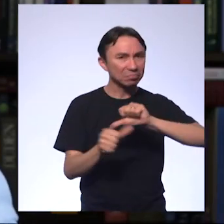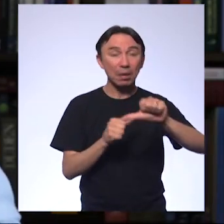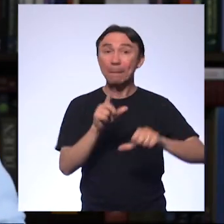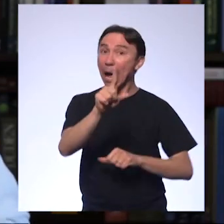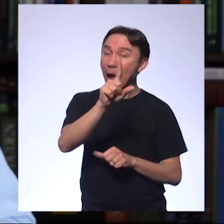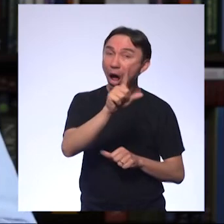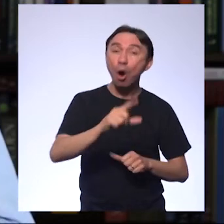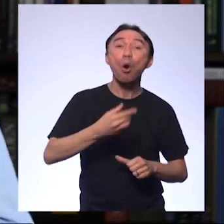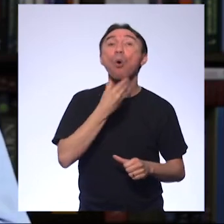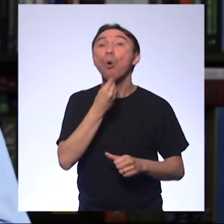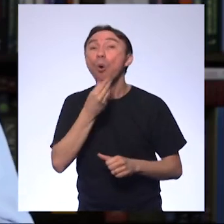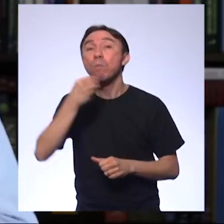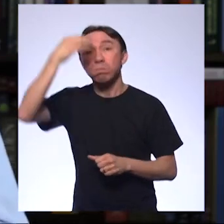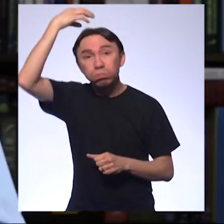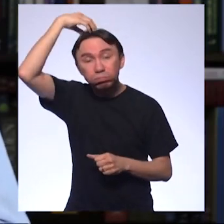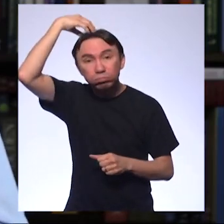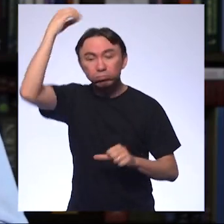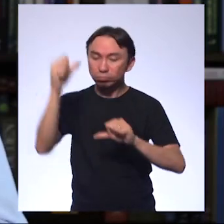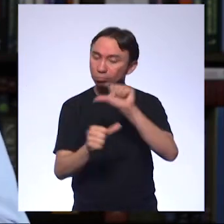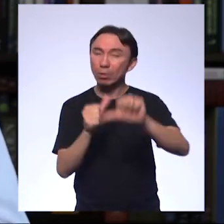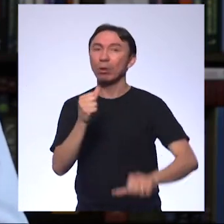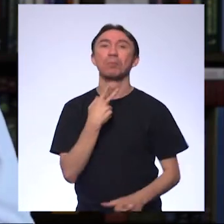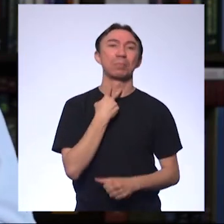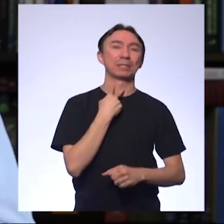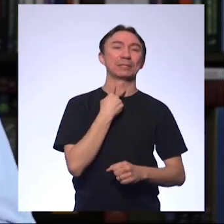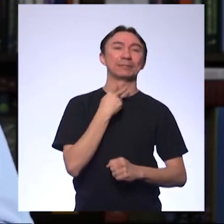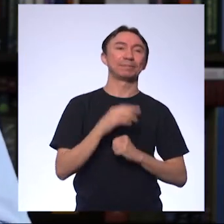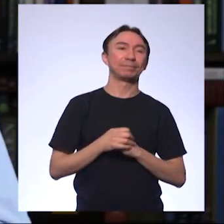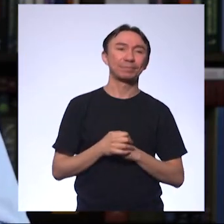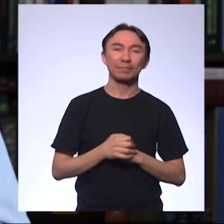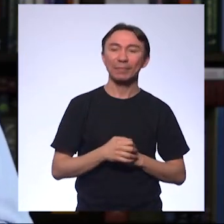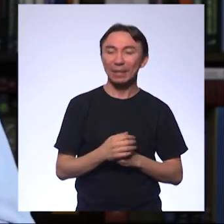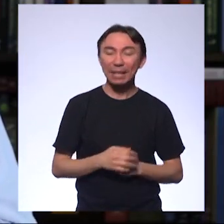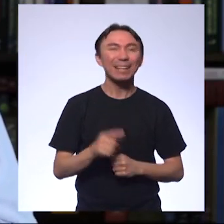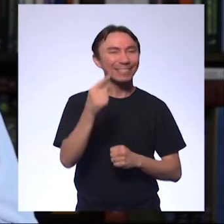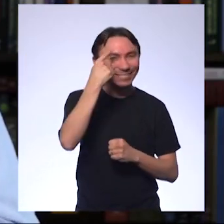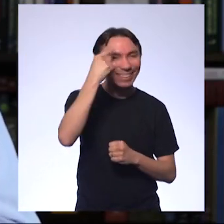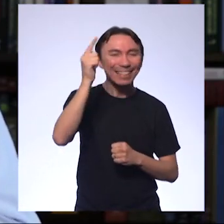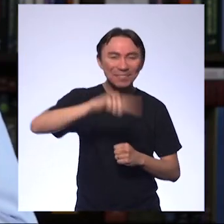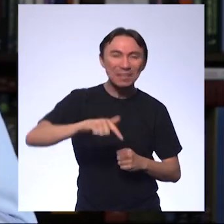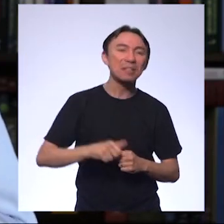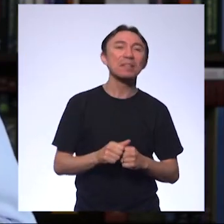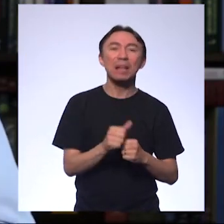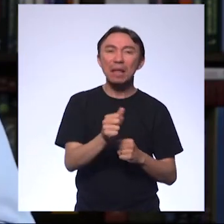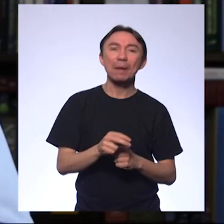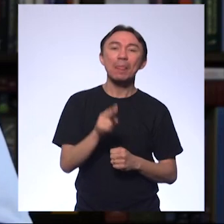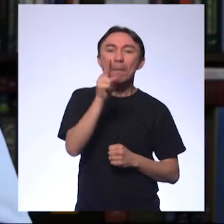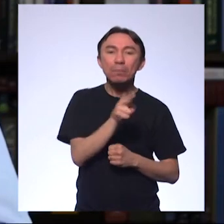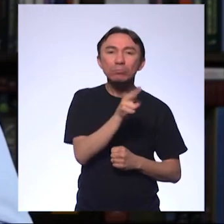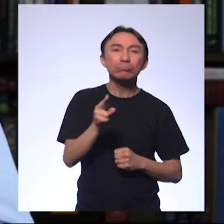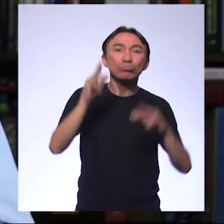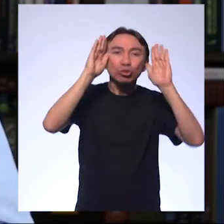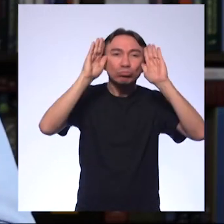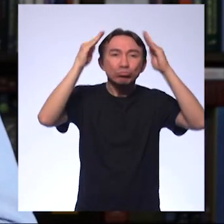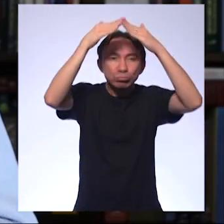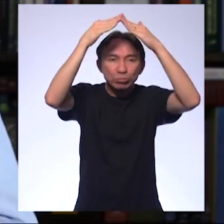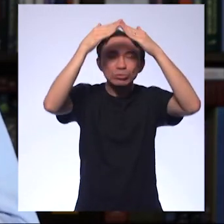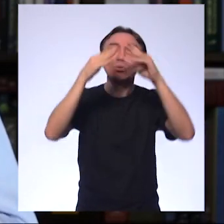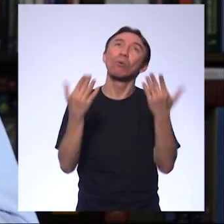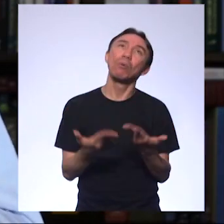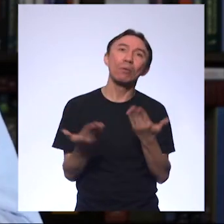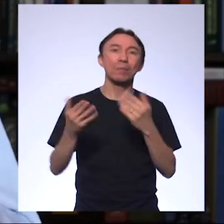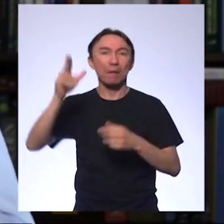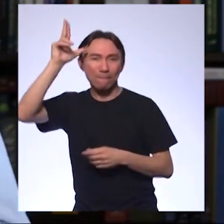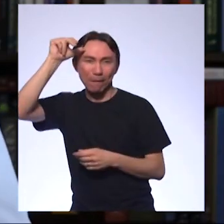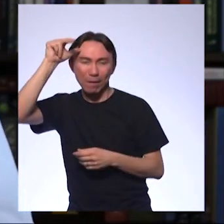só um, né? E as outras duas peças, né, o bispo e o cavalo representa aquela força